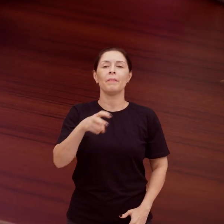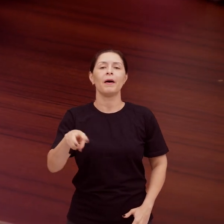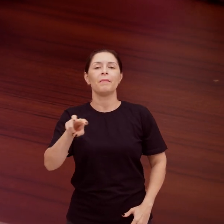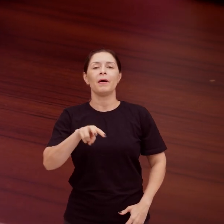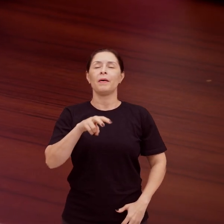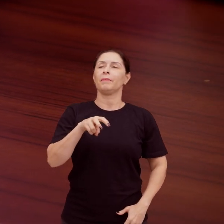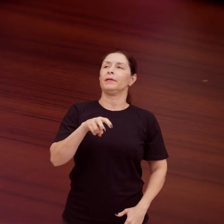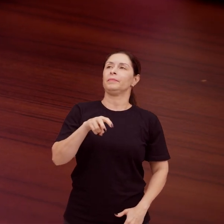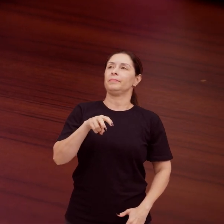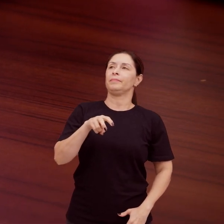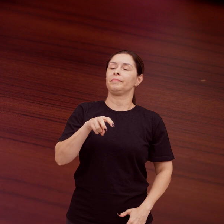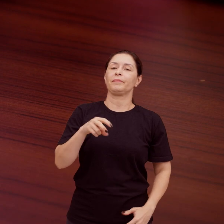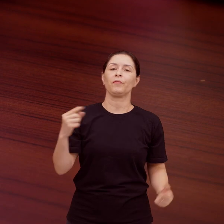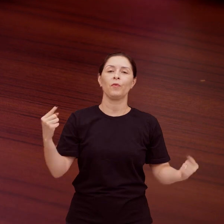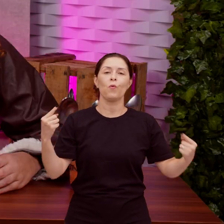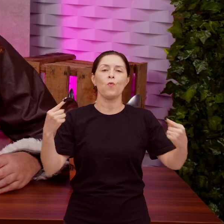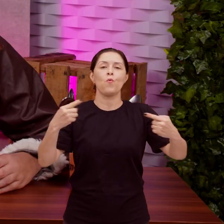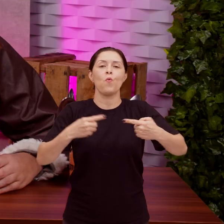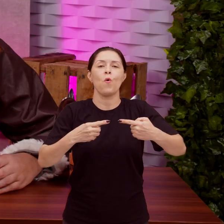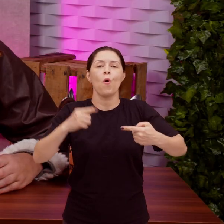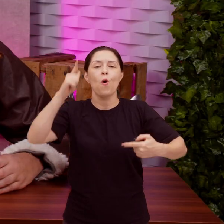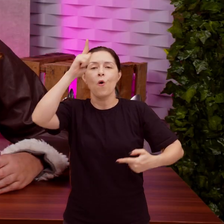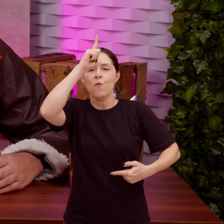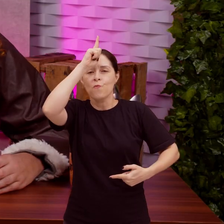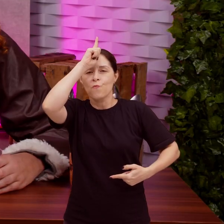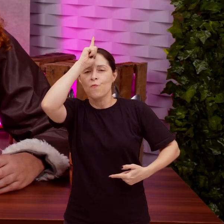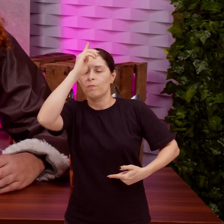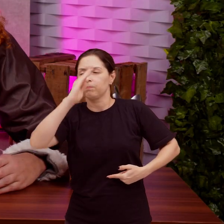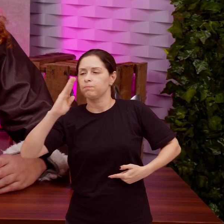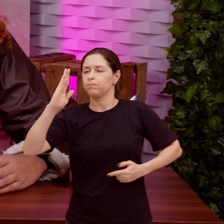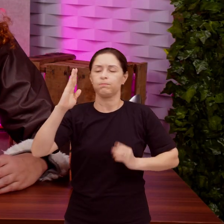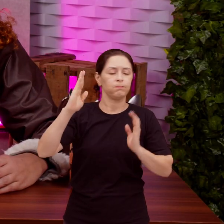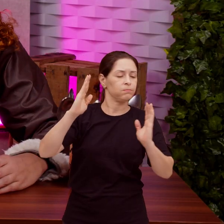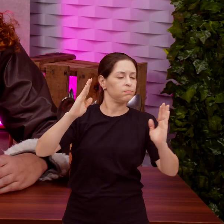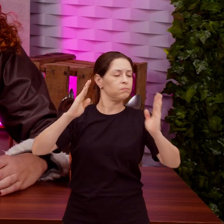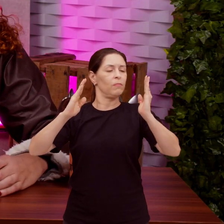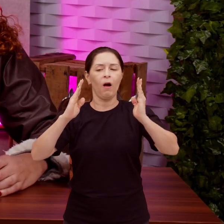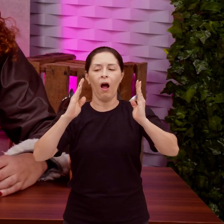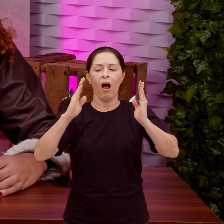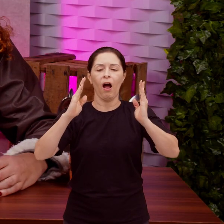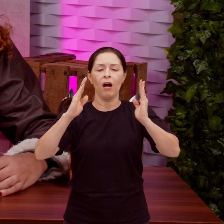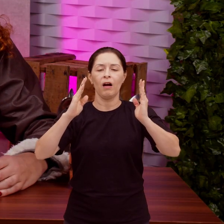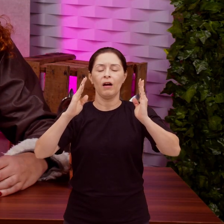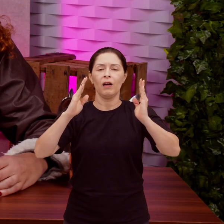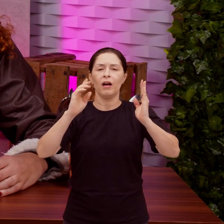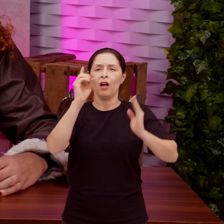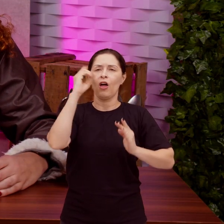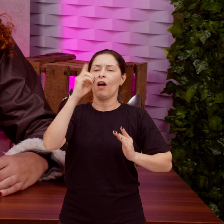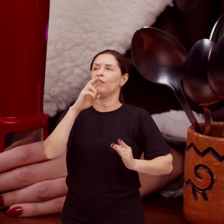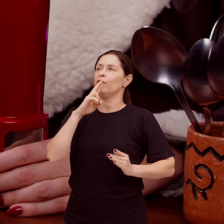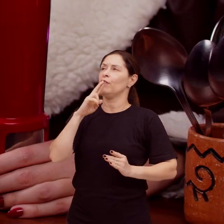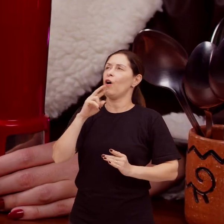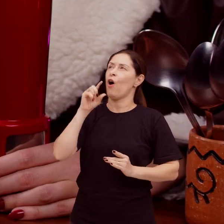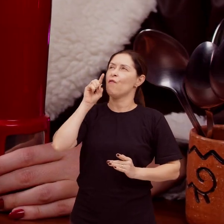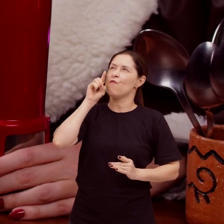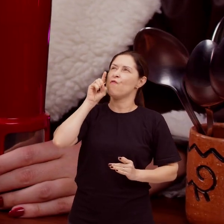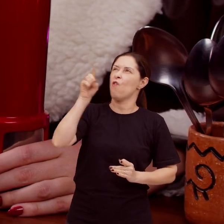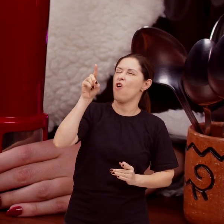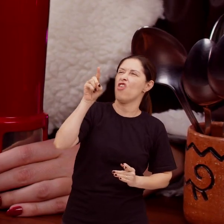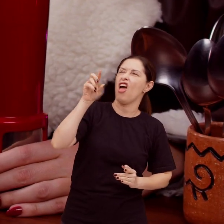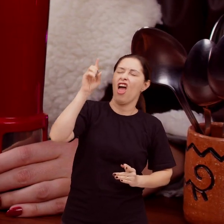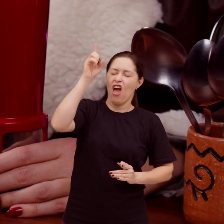ele chegou para batalhar contra o gigante Golias. E então ele disse para Golias: "Você